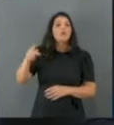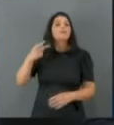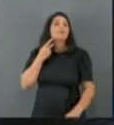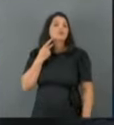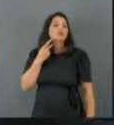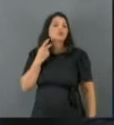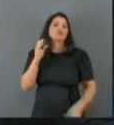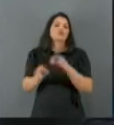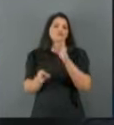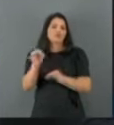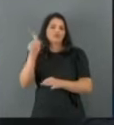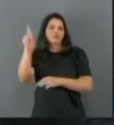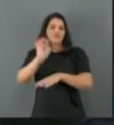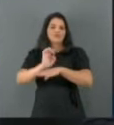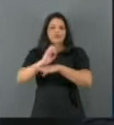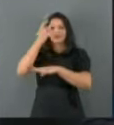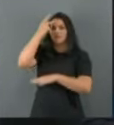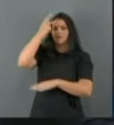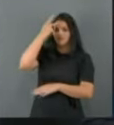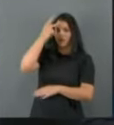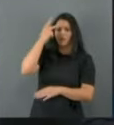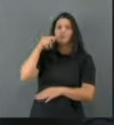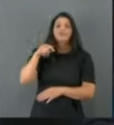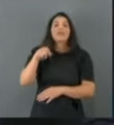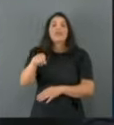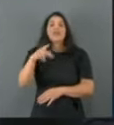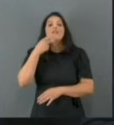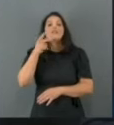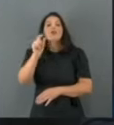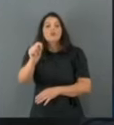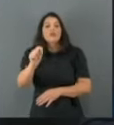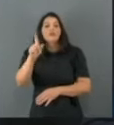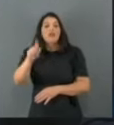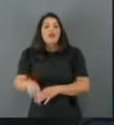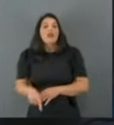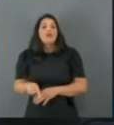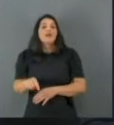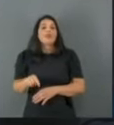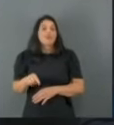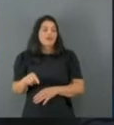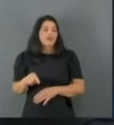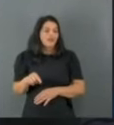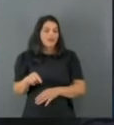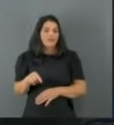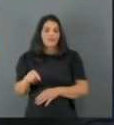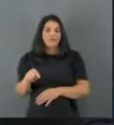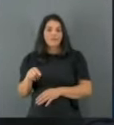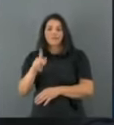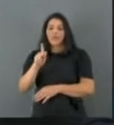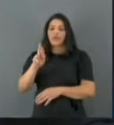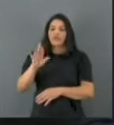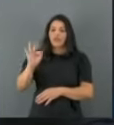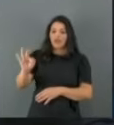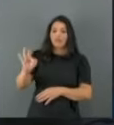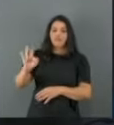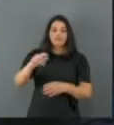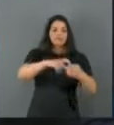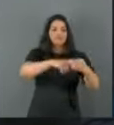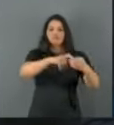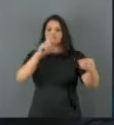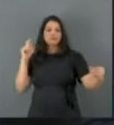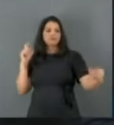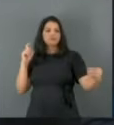Gaica, que disse o seguinte sobre essa determinação: não há sentido algum a retirada da PRF dessas forças-tarefas,